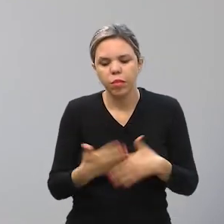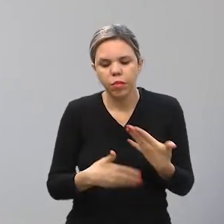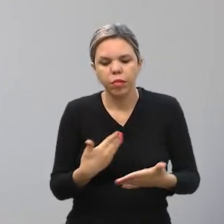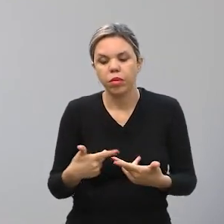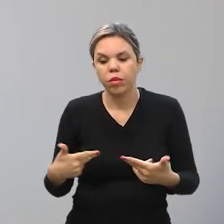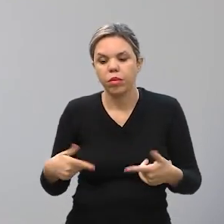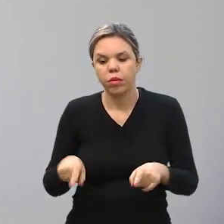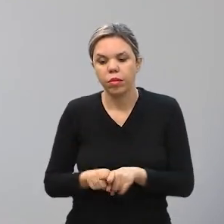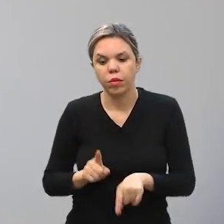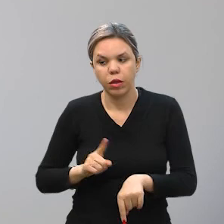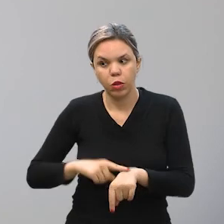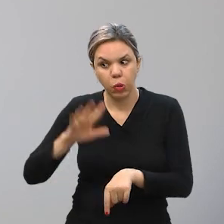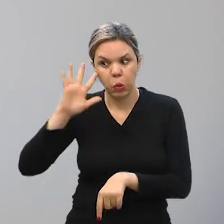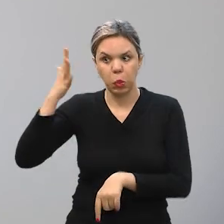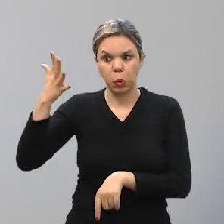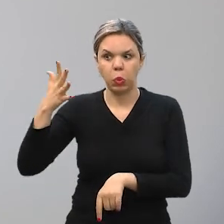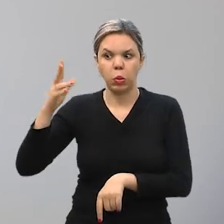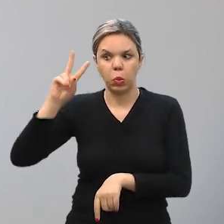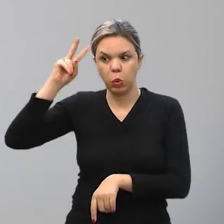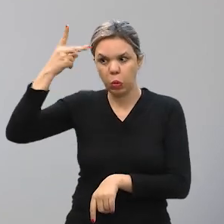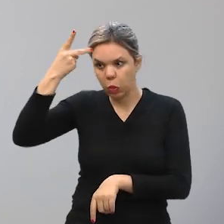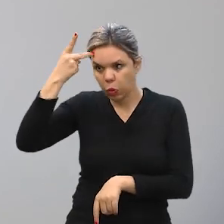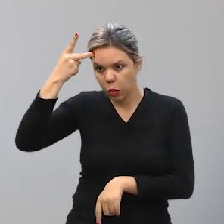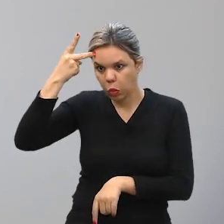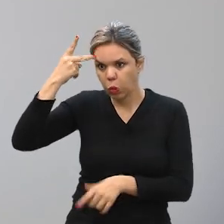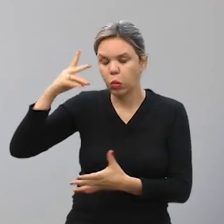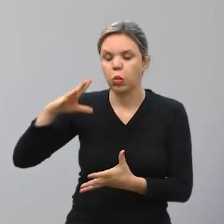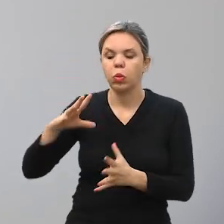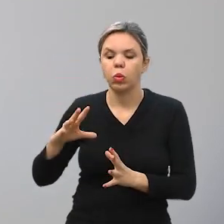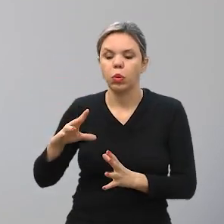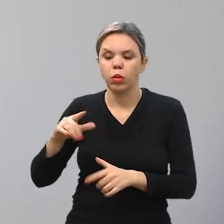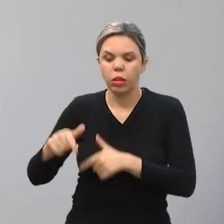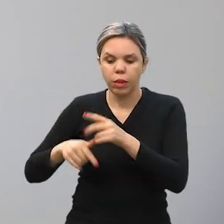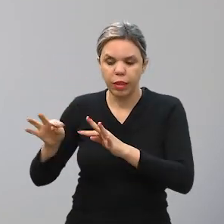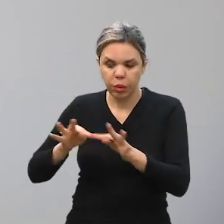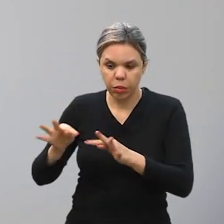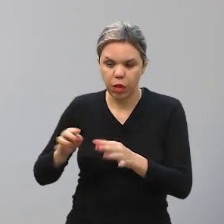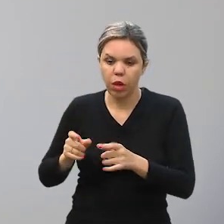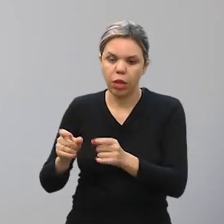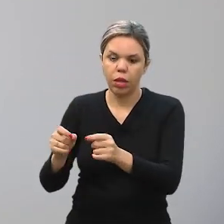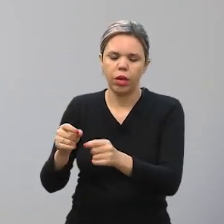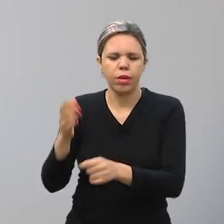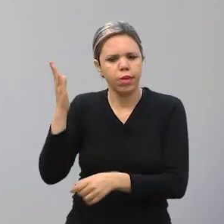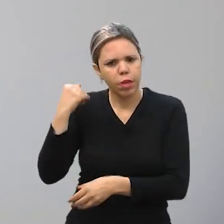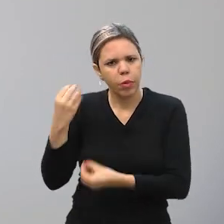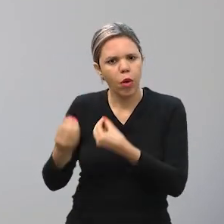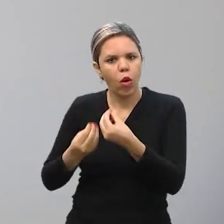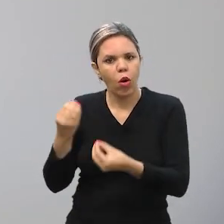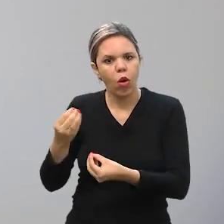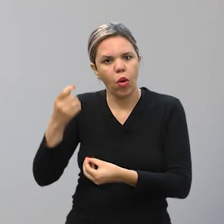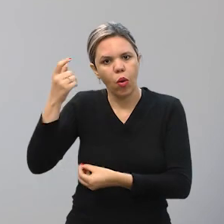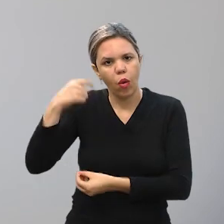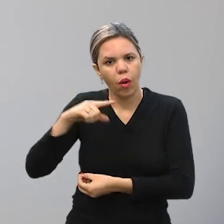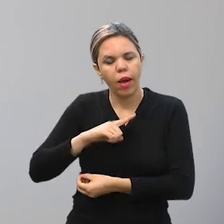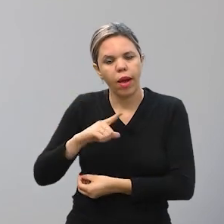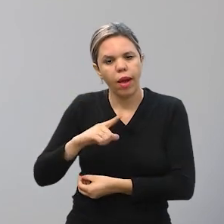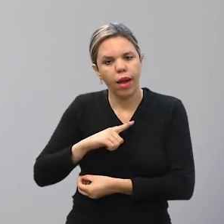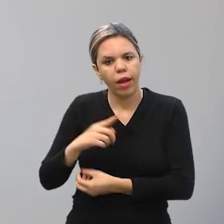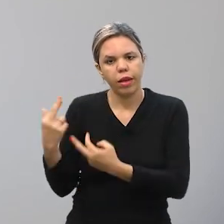Outra coisa, a hora que resolve entrar nesse outro mundo do câncer, é saber que você tem